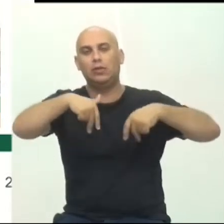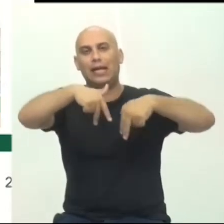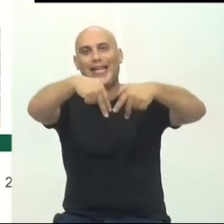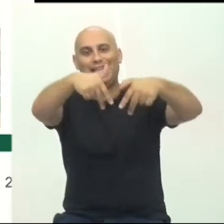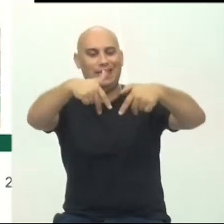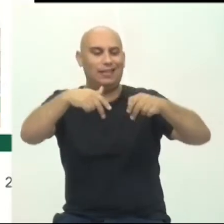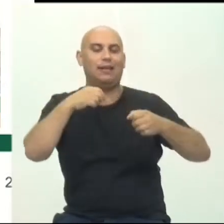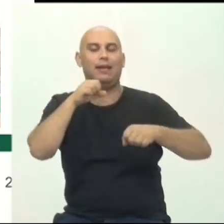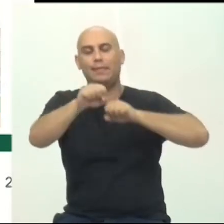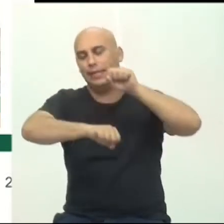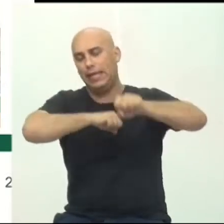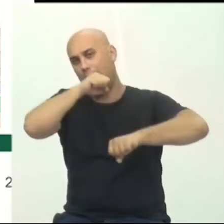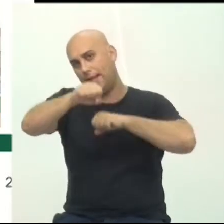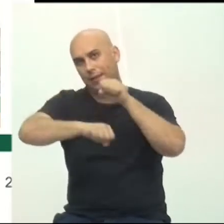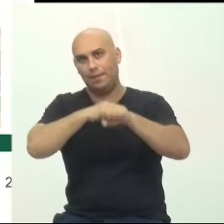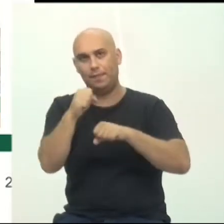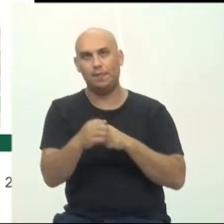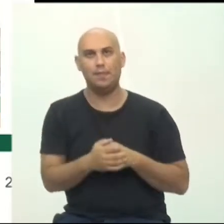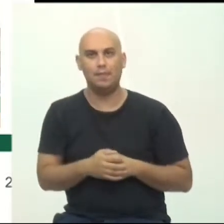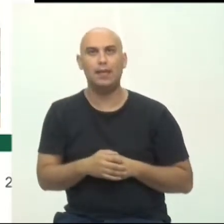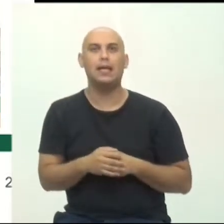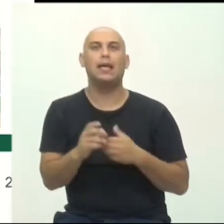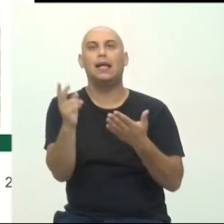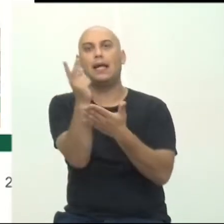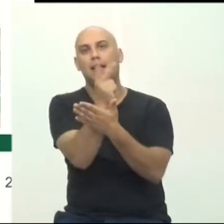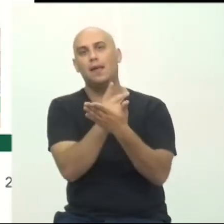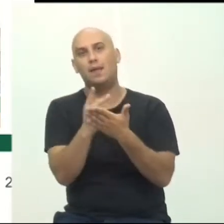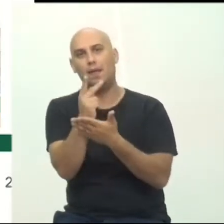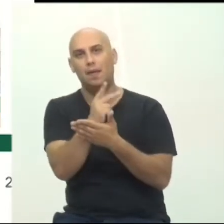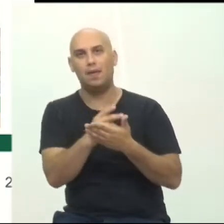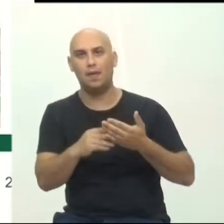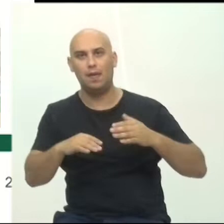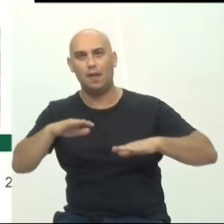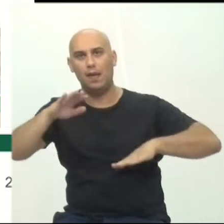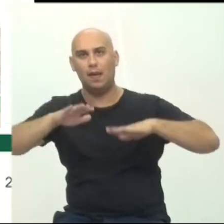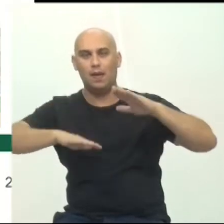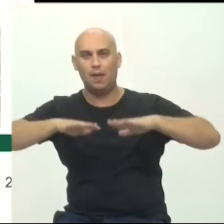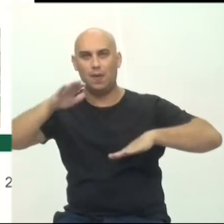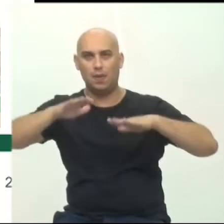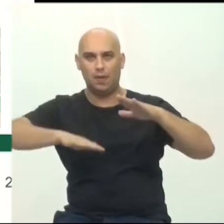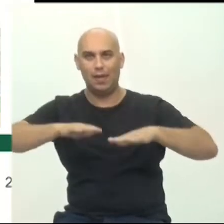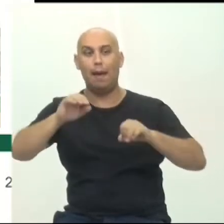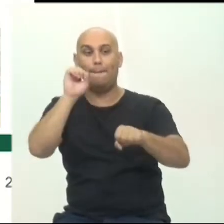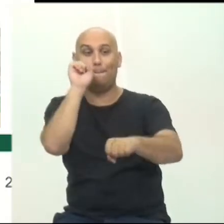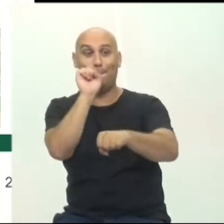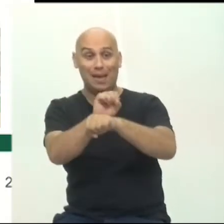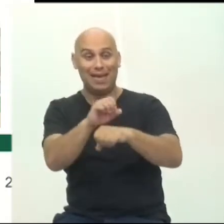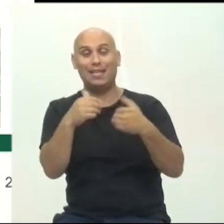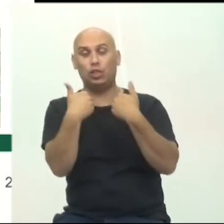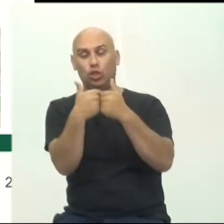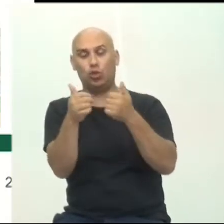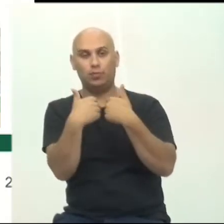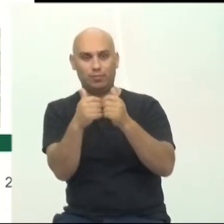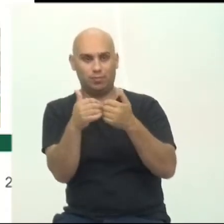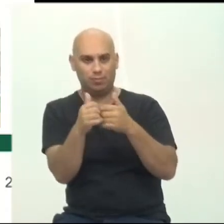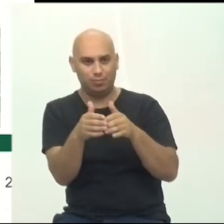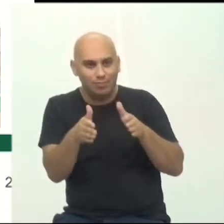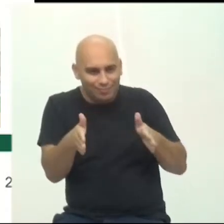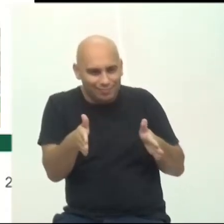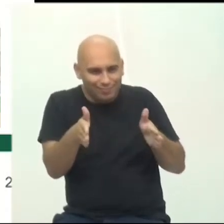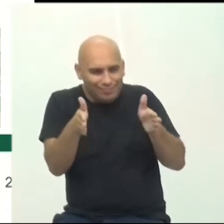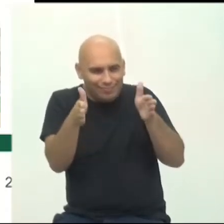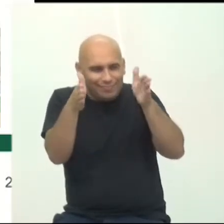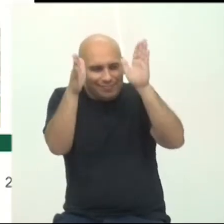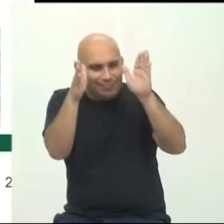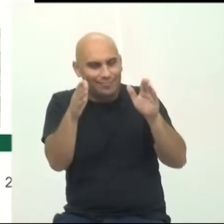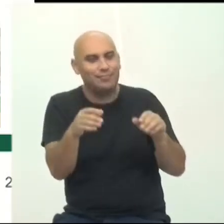Então, naquela imagem mais acima mostra que há um desencontro das paradas de ônibus, e nesse trecho onde tem uma faixa